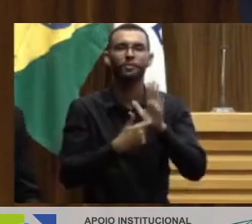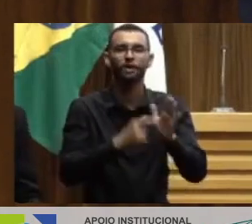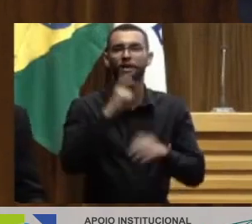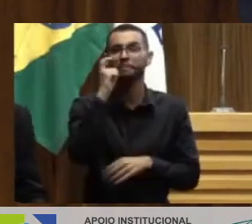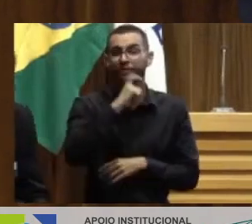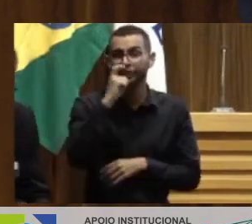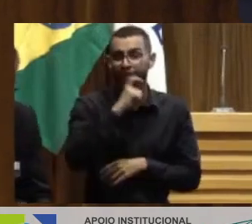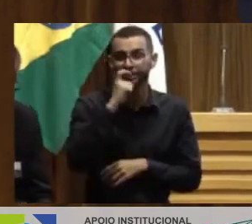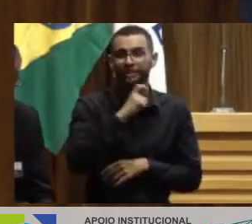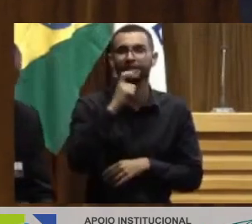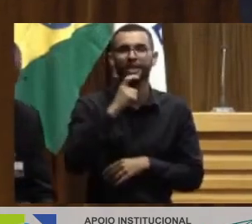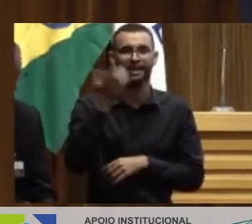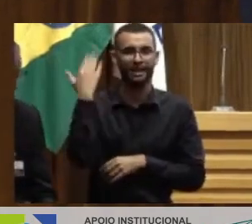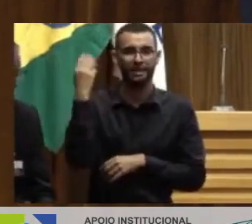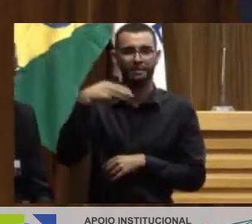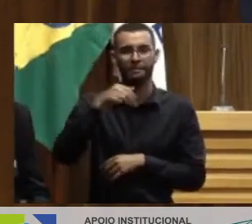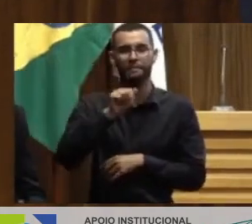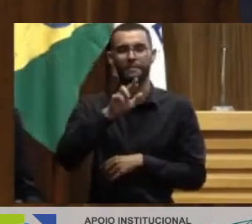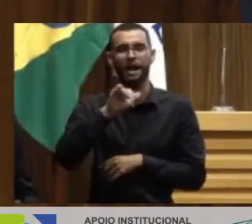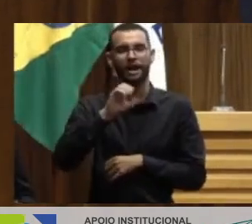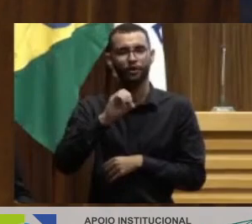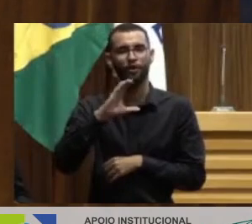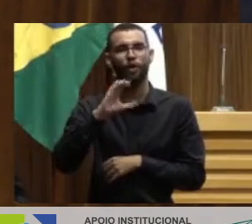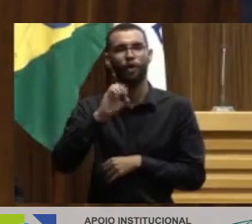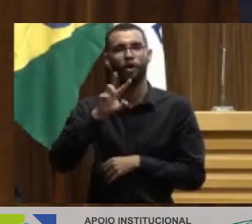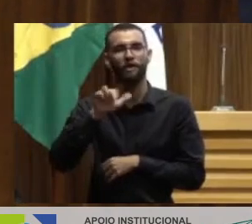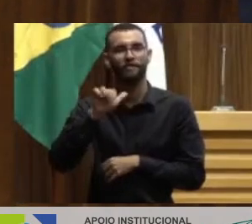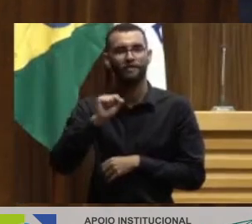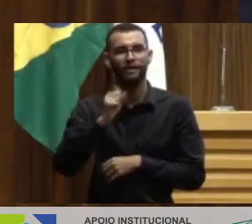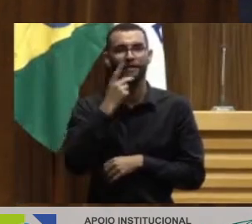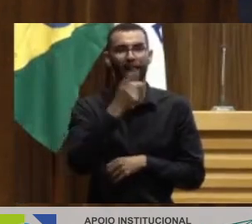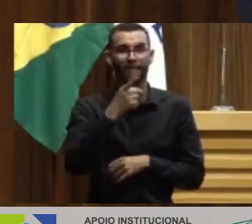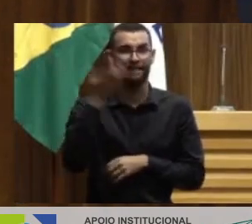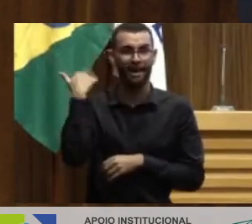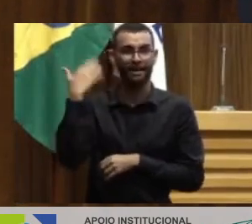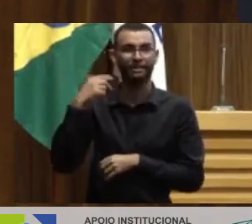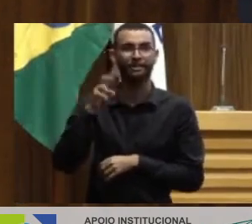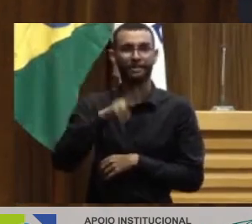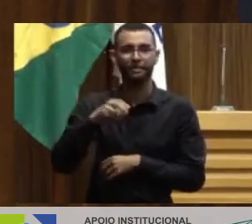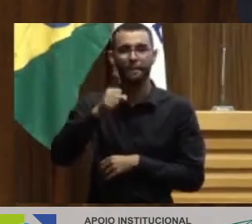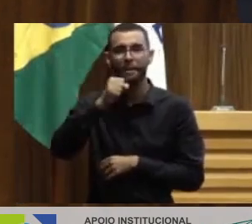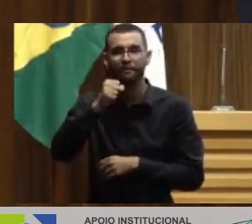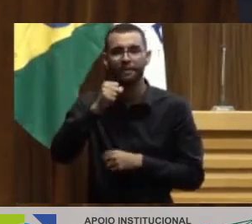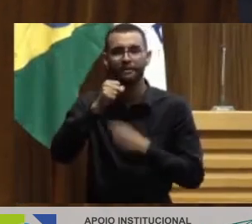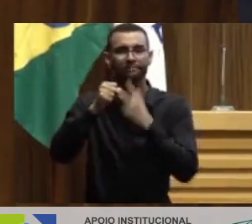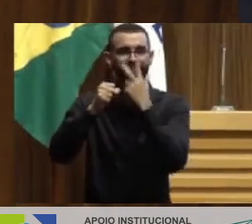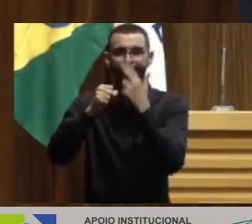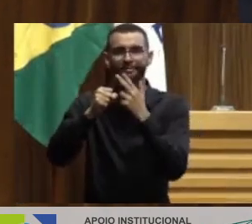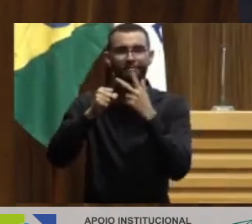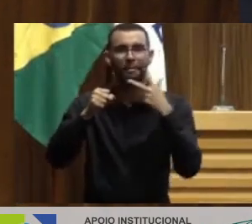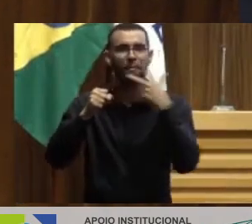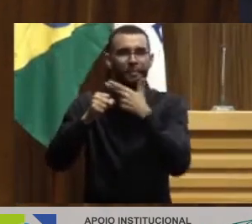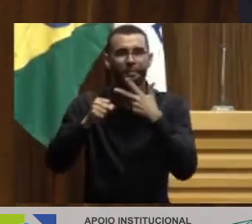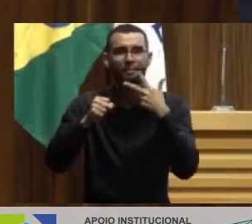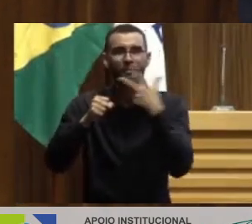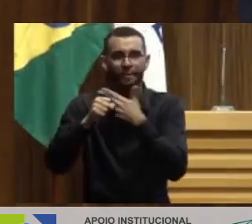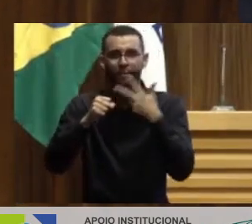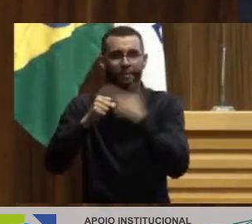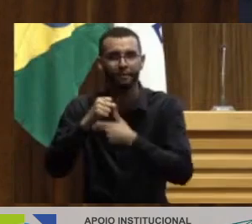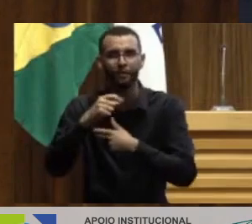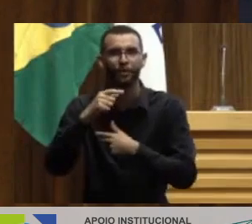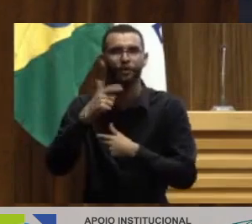fazia. Geralmente, quando você ia falar, o microfone falhava, né? Aí o Mário Covas